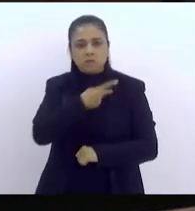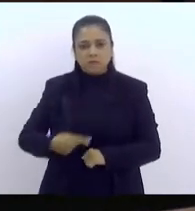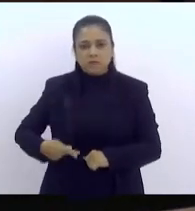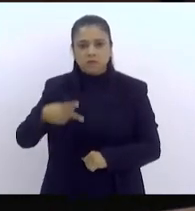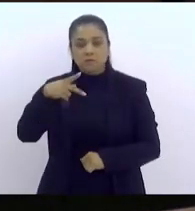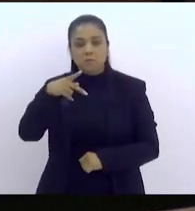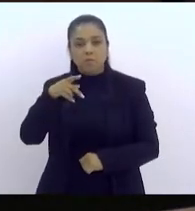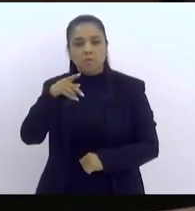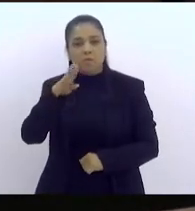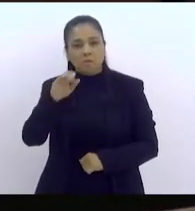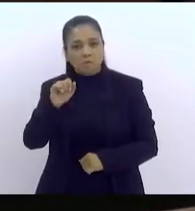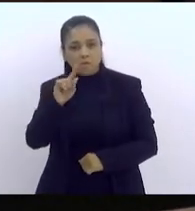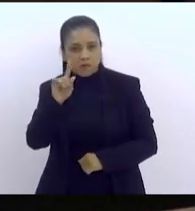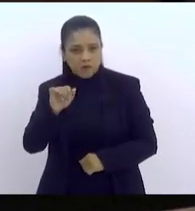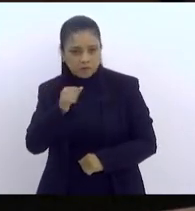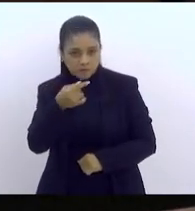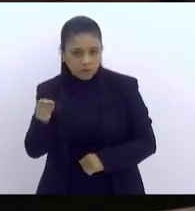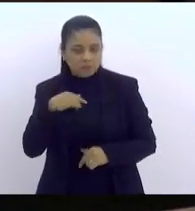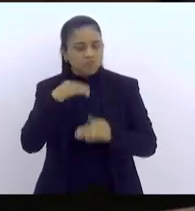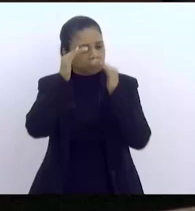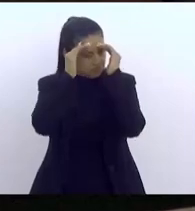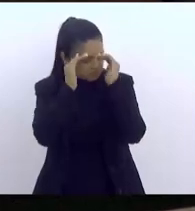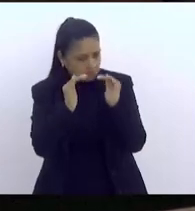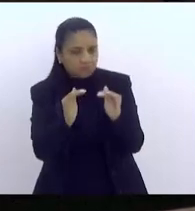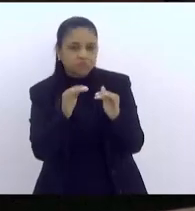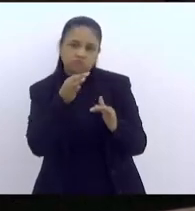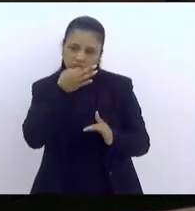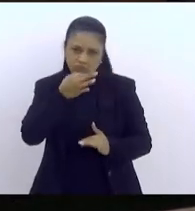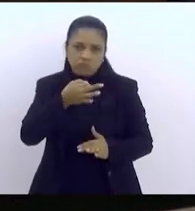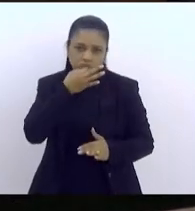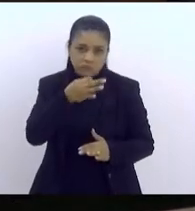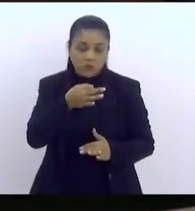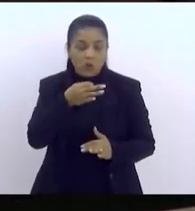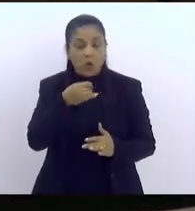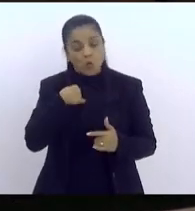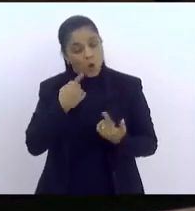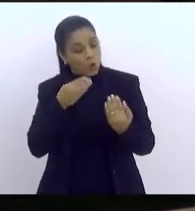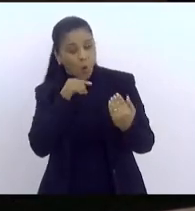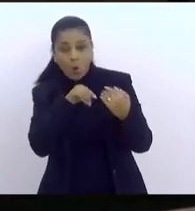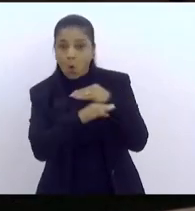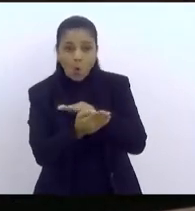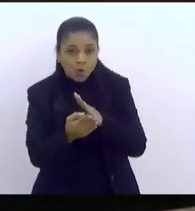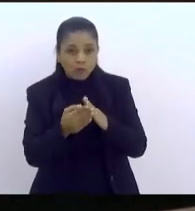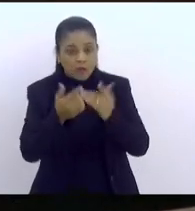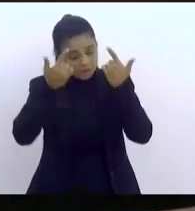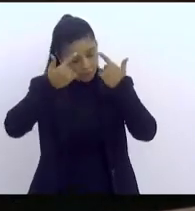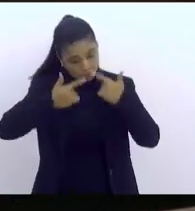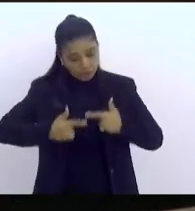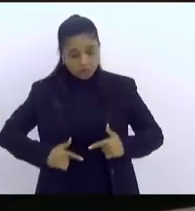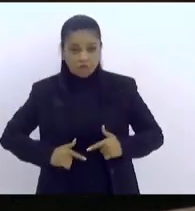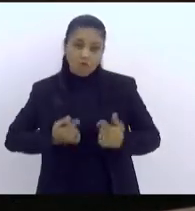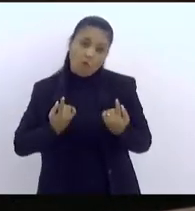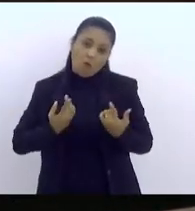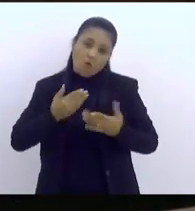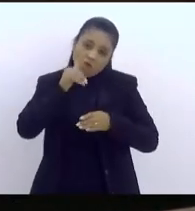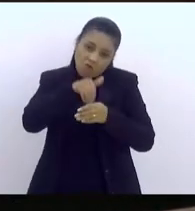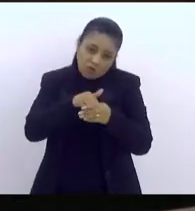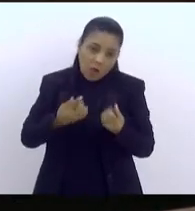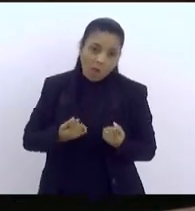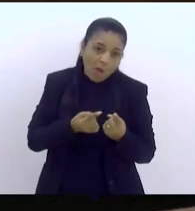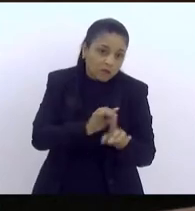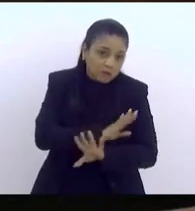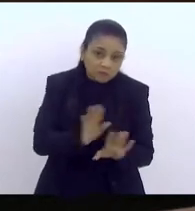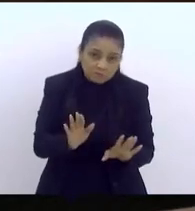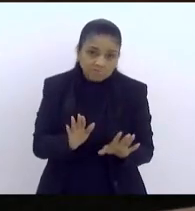respeitar as proposituras dos deputados. Aquelas que eu não concordar, eu vou me abster, eu vou votar contra, né?